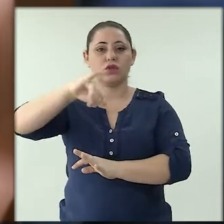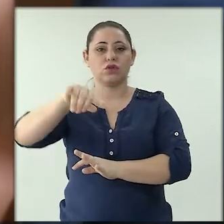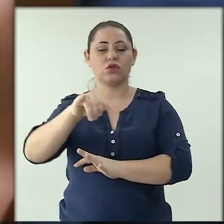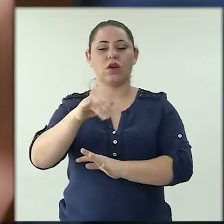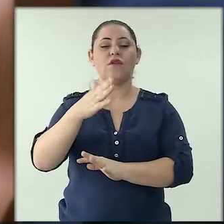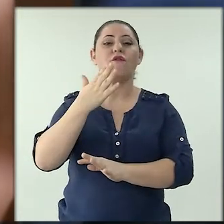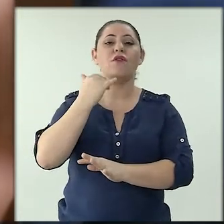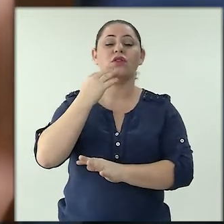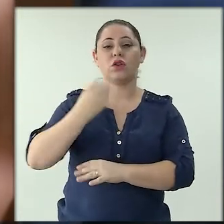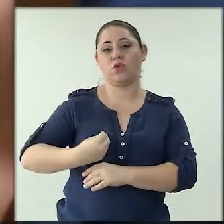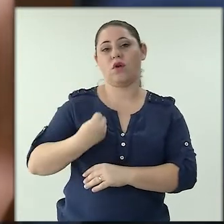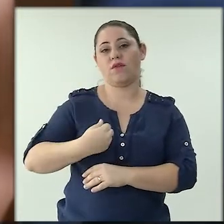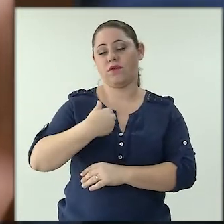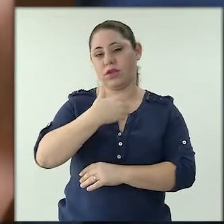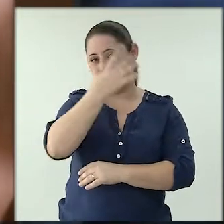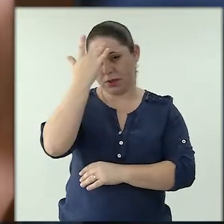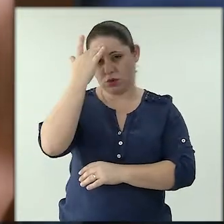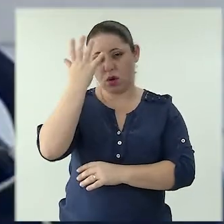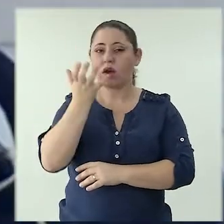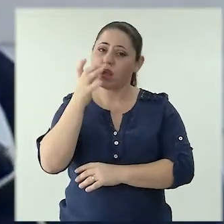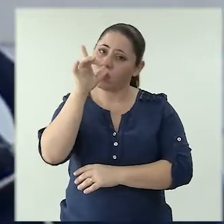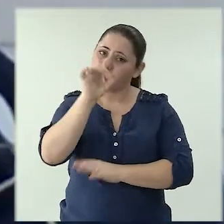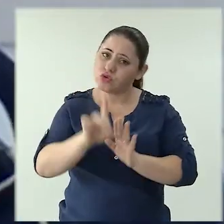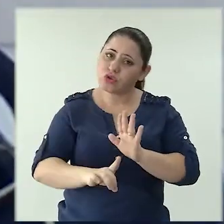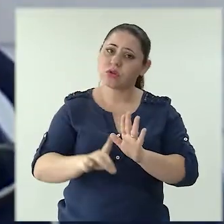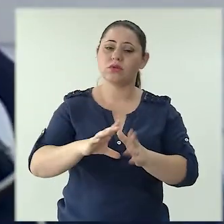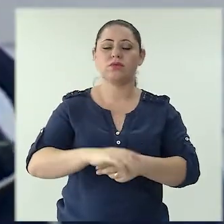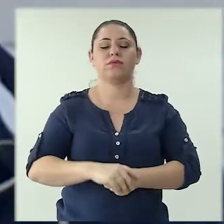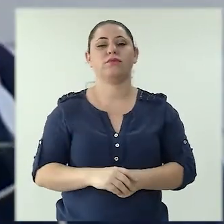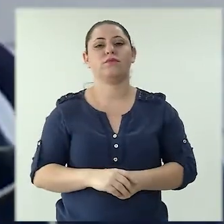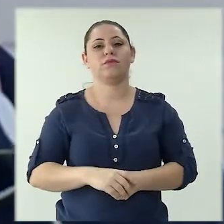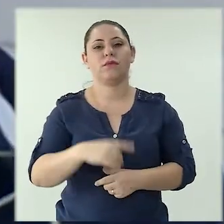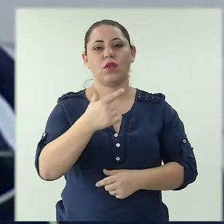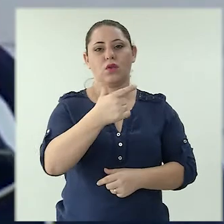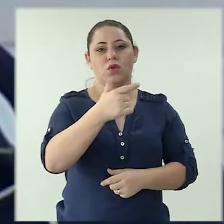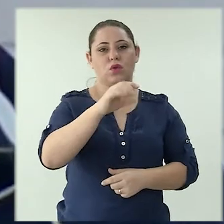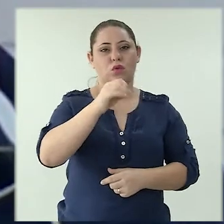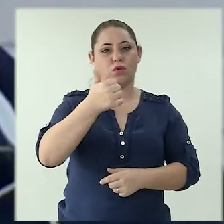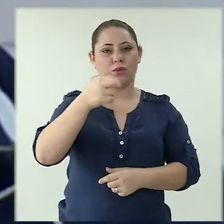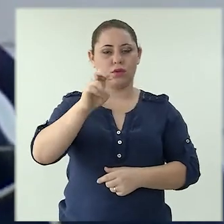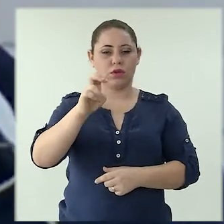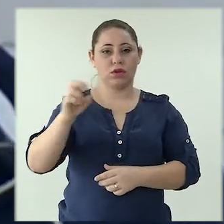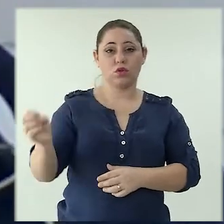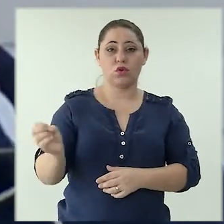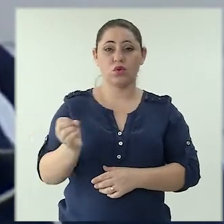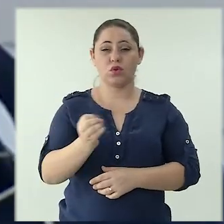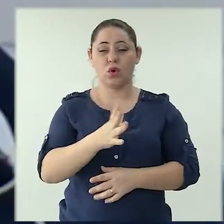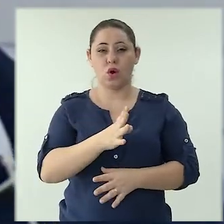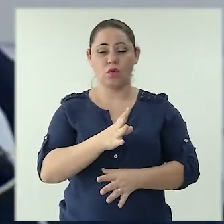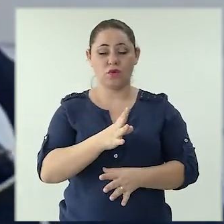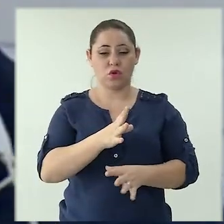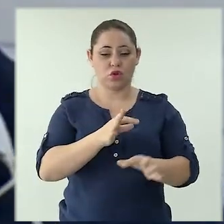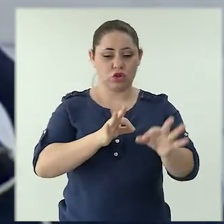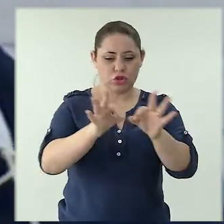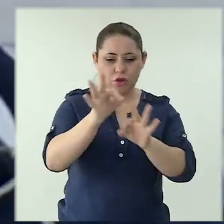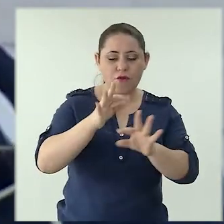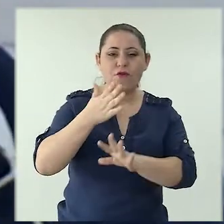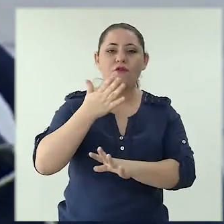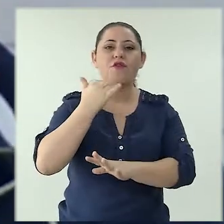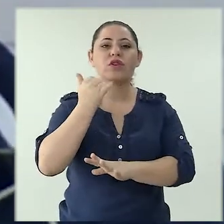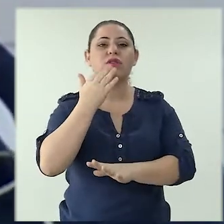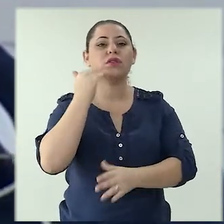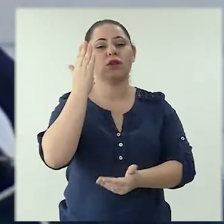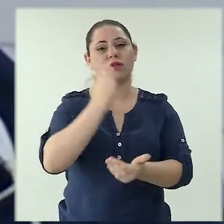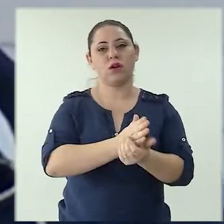imagino, a vida de quem quer pleitear esse direito. Sim, Paulo. Então, em 2015 vem a ideia nova de desburocratizar.